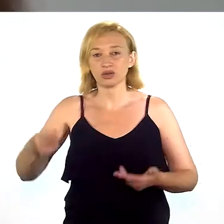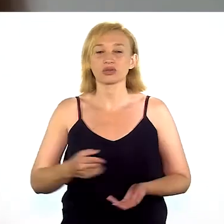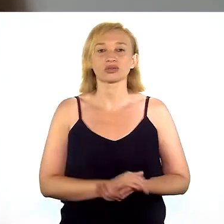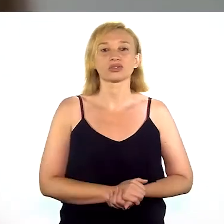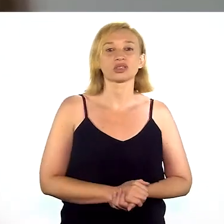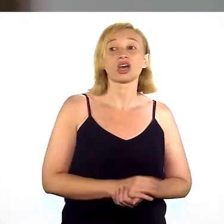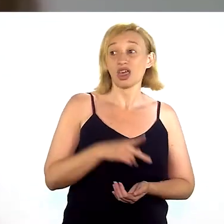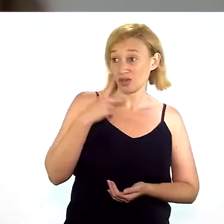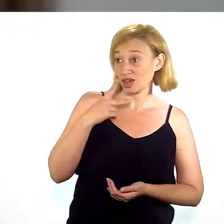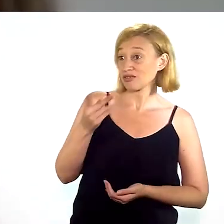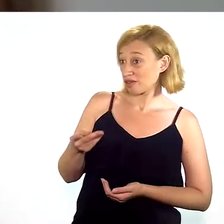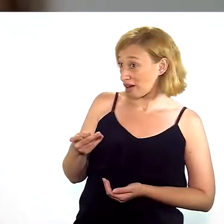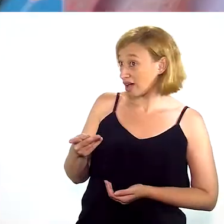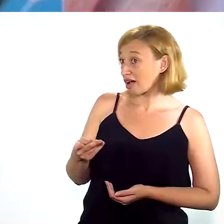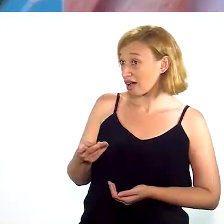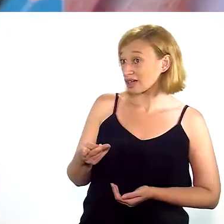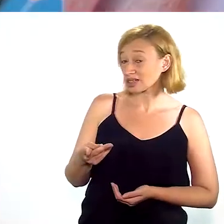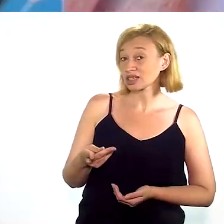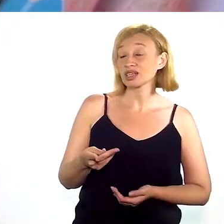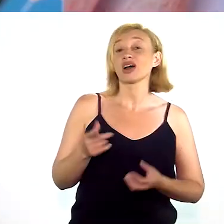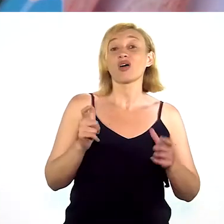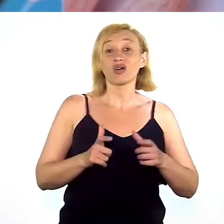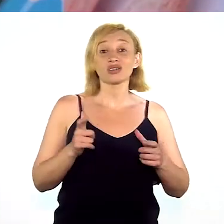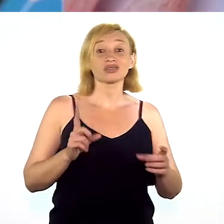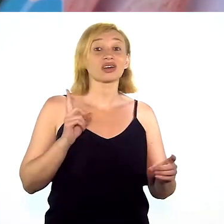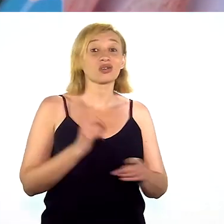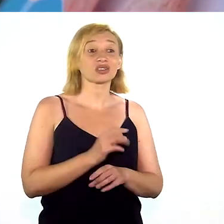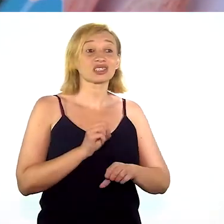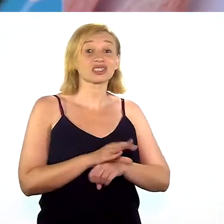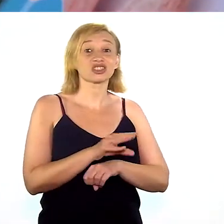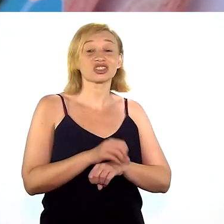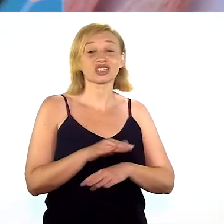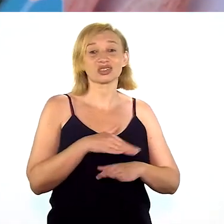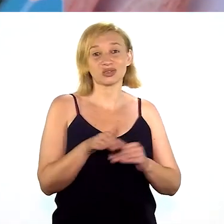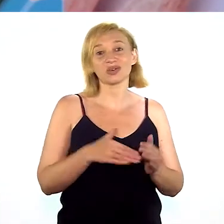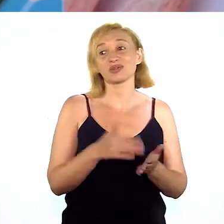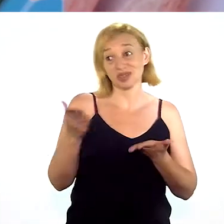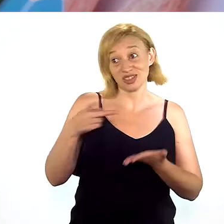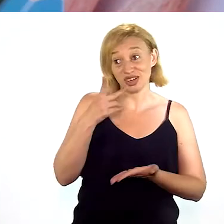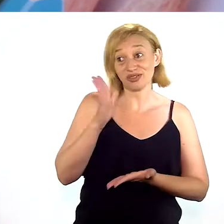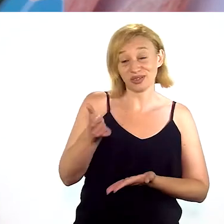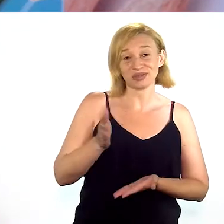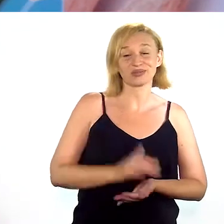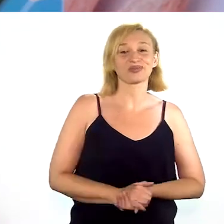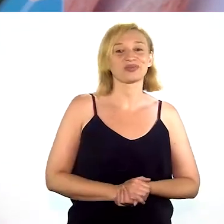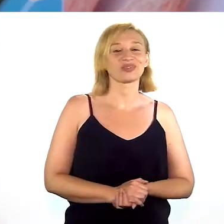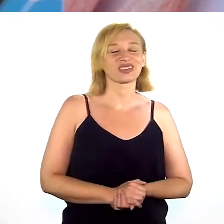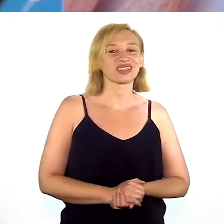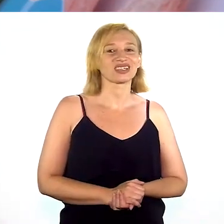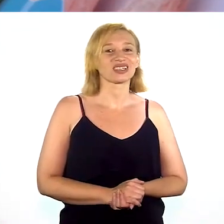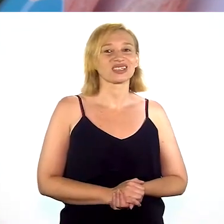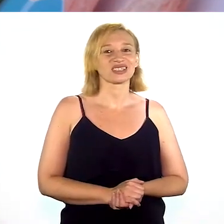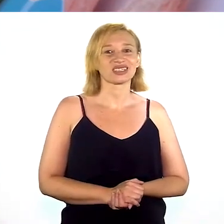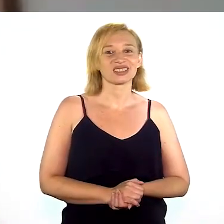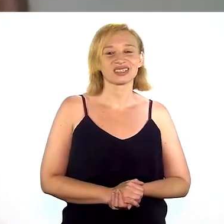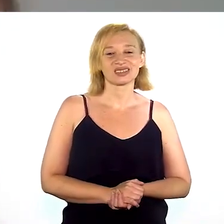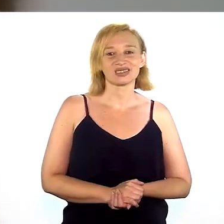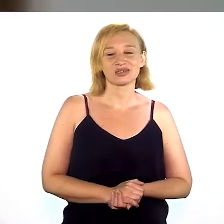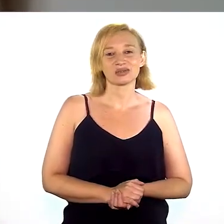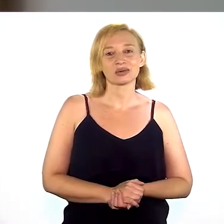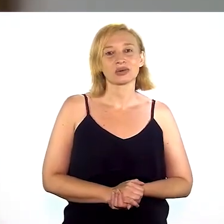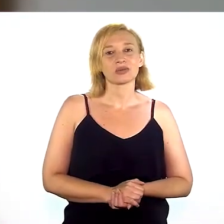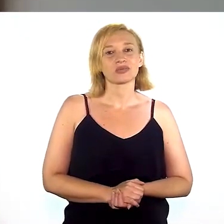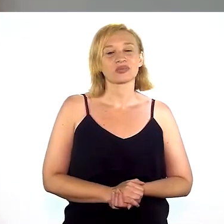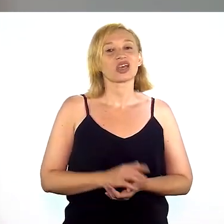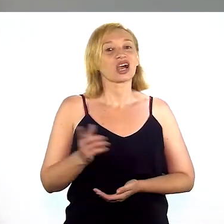meus gêneros preferidos. Era isso que eu ia falar, eu ia te cortar para falar. E onde é que a gente acha essas dicas todas? Ainda bem que você falou. No Marque